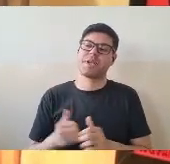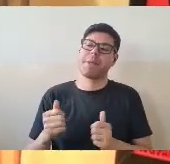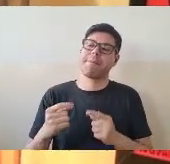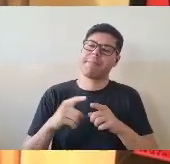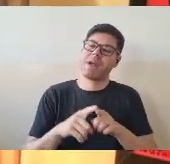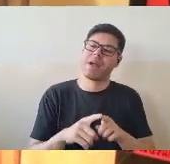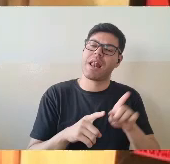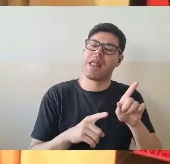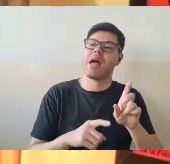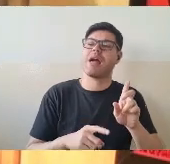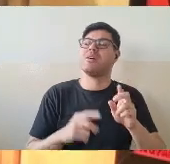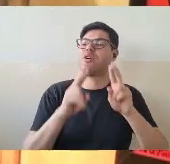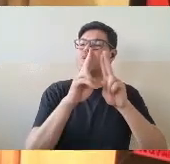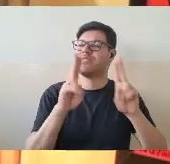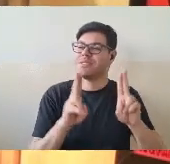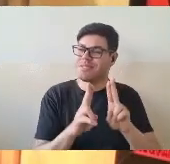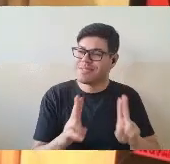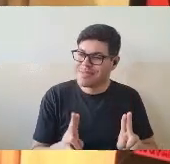Helder.